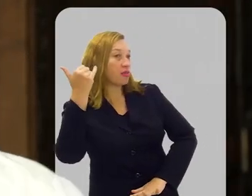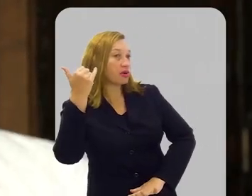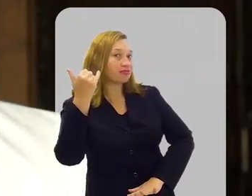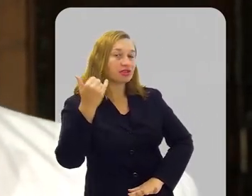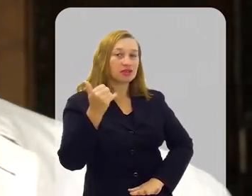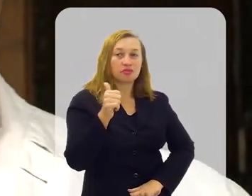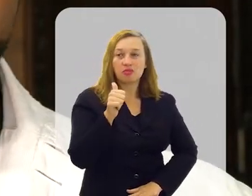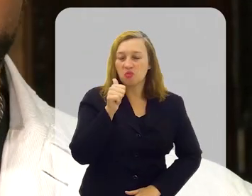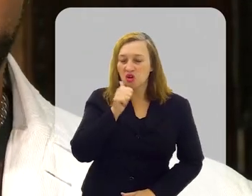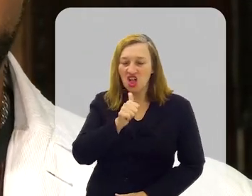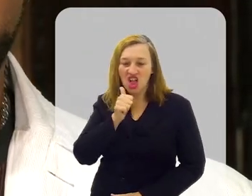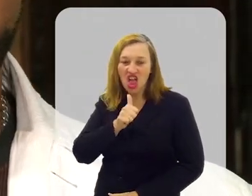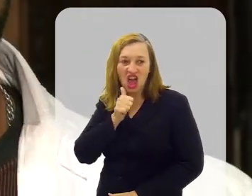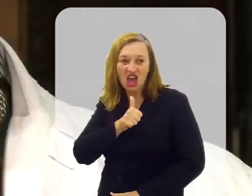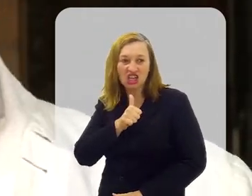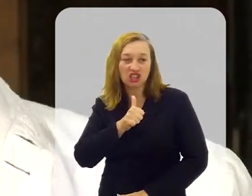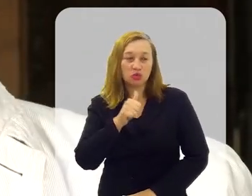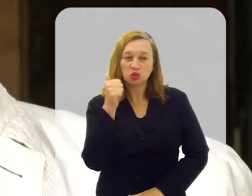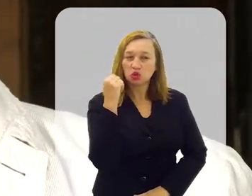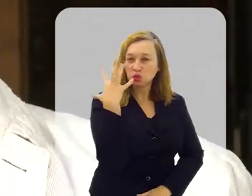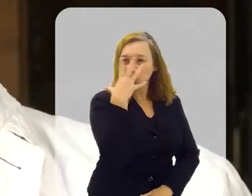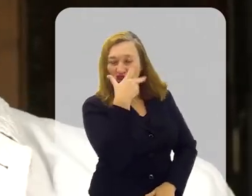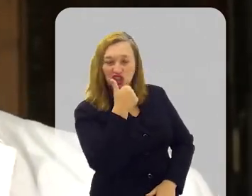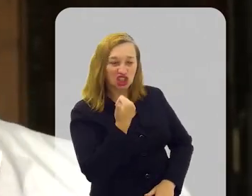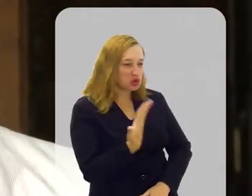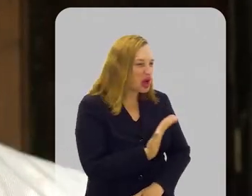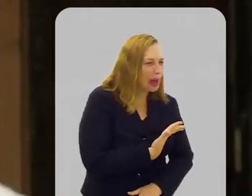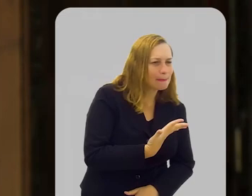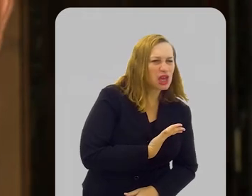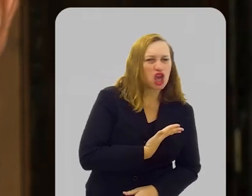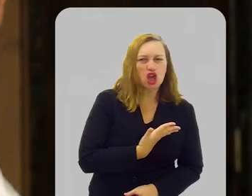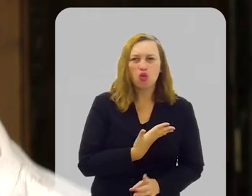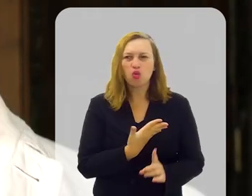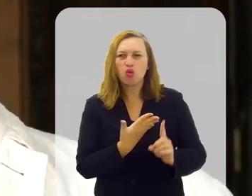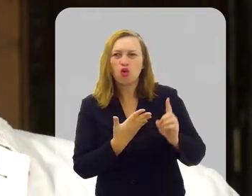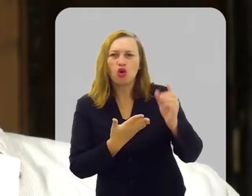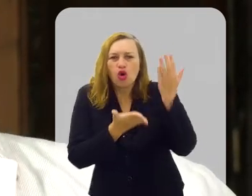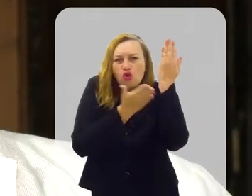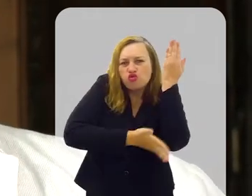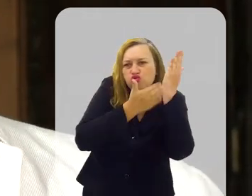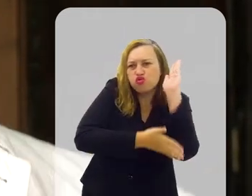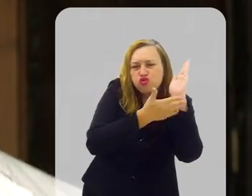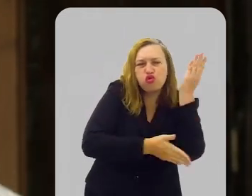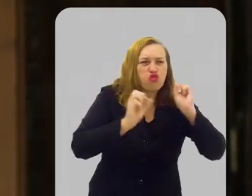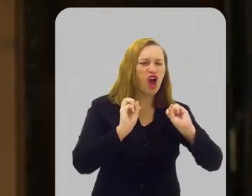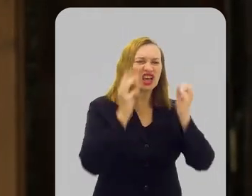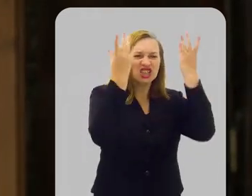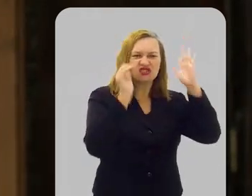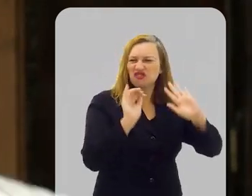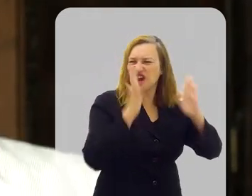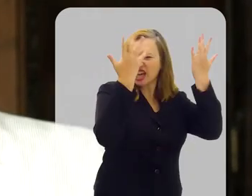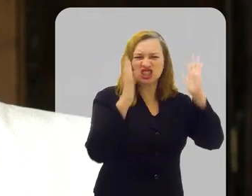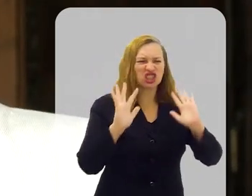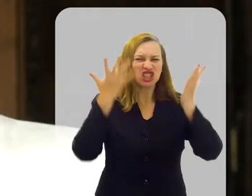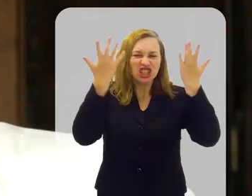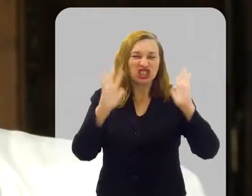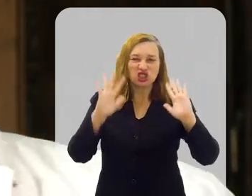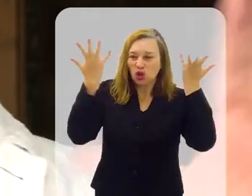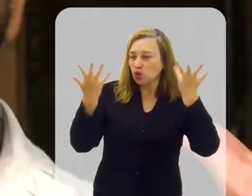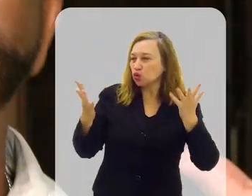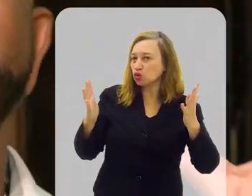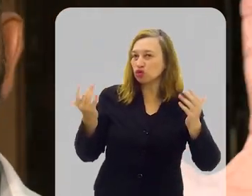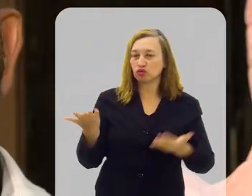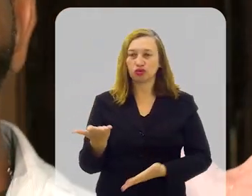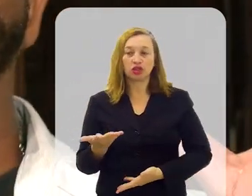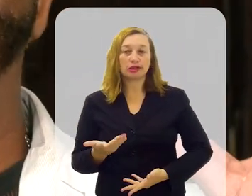fama. Enquanto tinha fama, as popozudas estavam lá, os amigos, o churrasquinho, as raves, né? Os camarotes, o